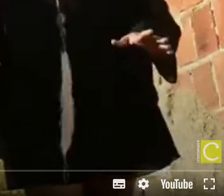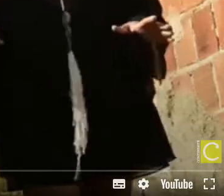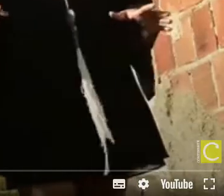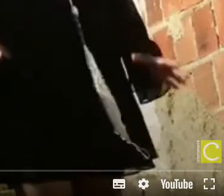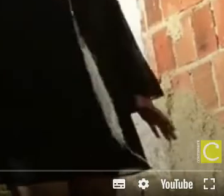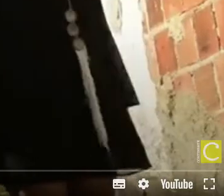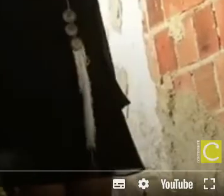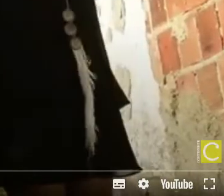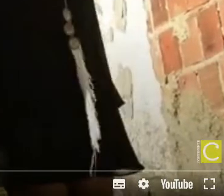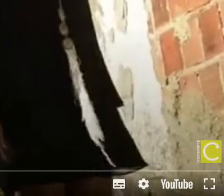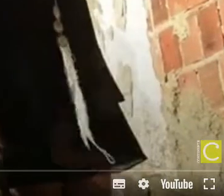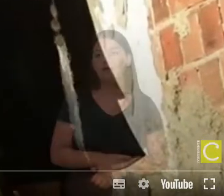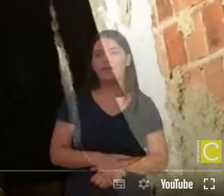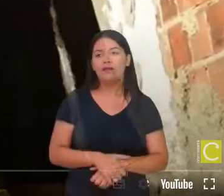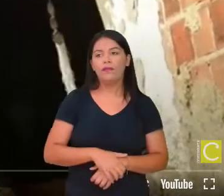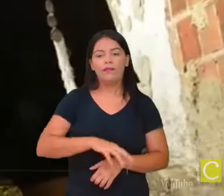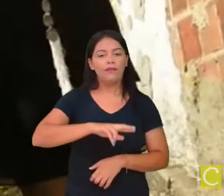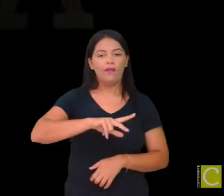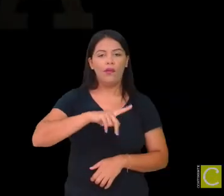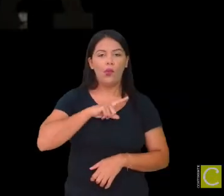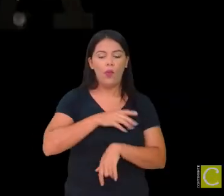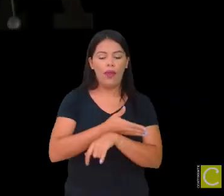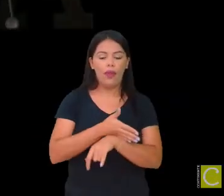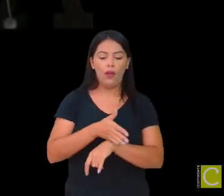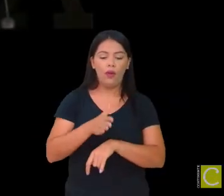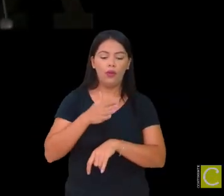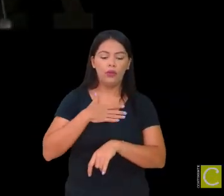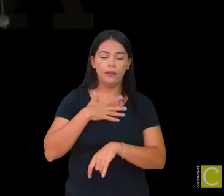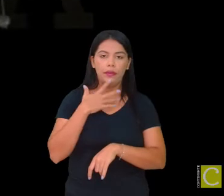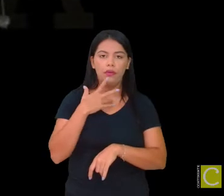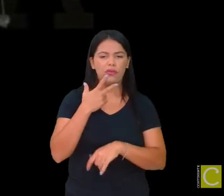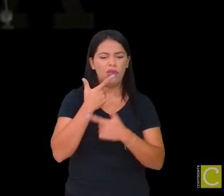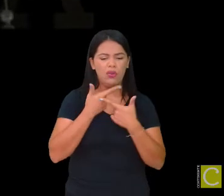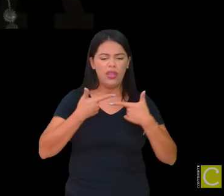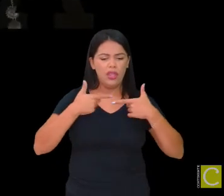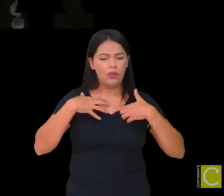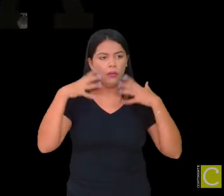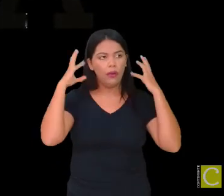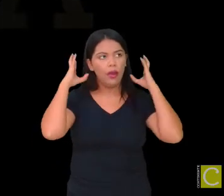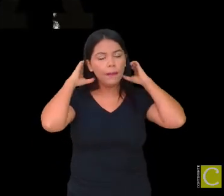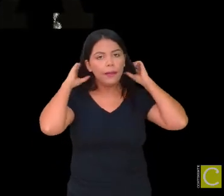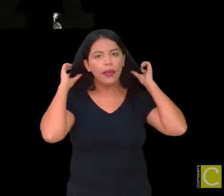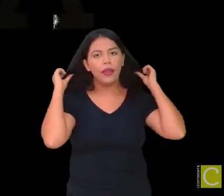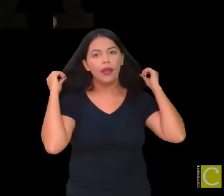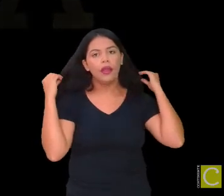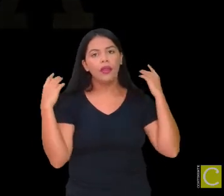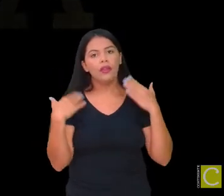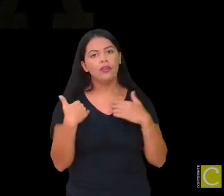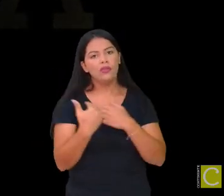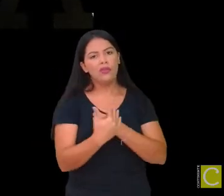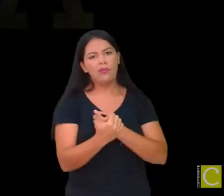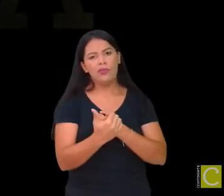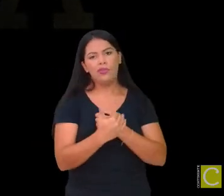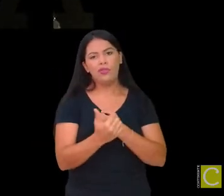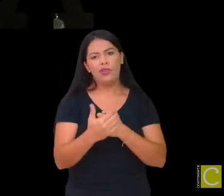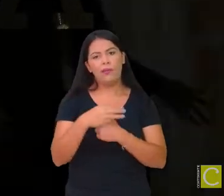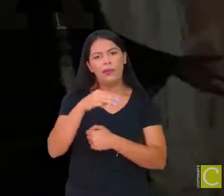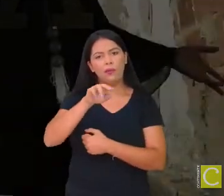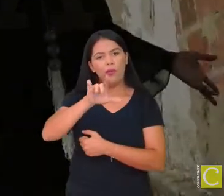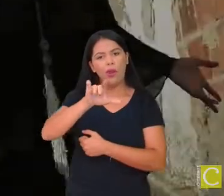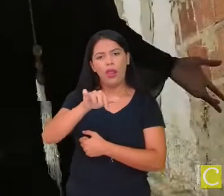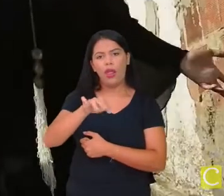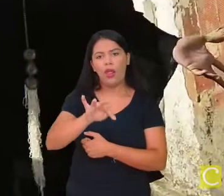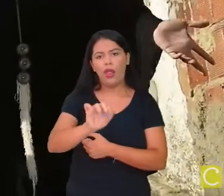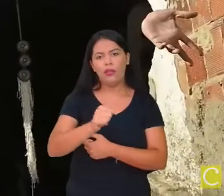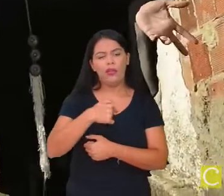Não aponte minha cor. Não ria do meu cabelo. Não me chame de mulata. Não